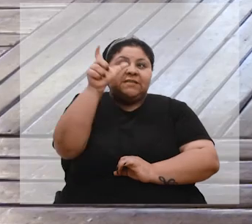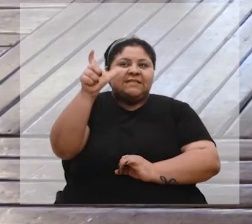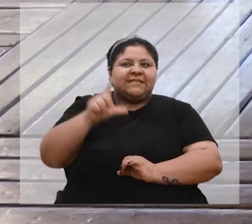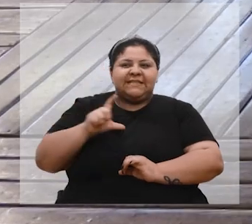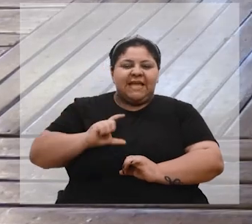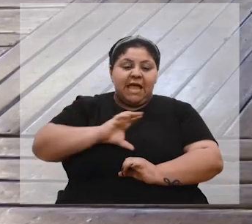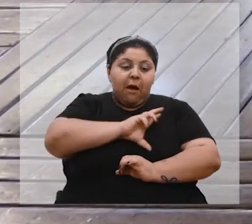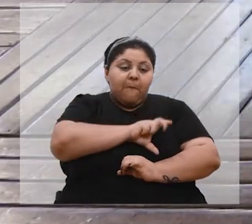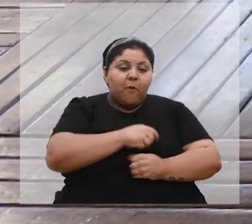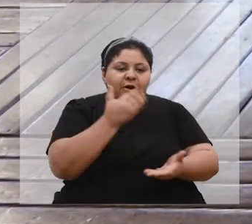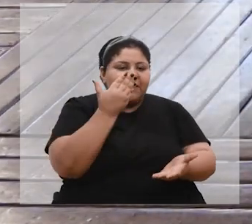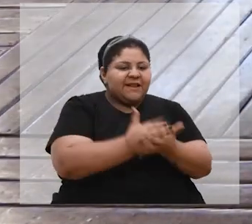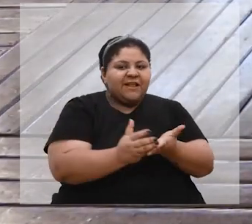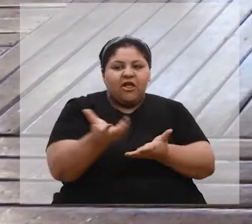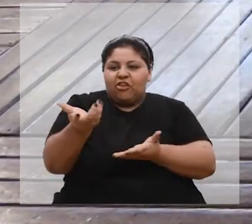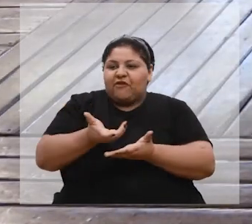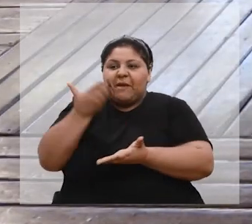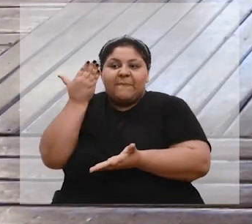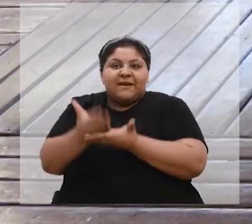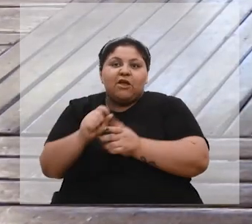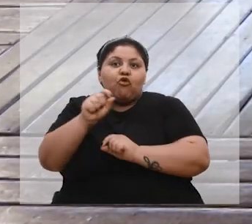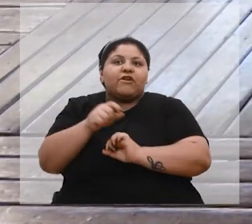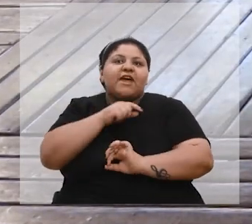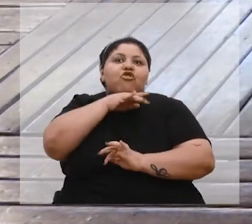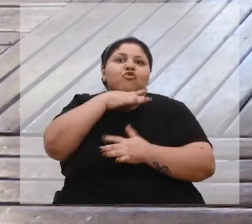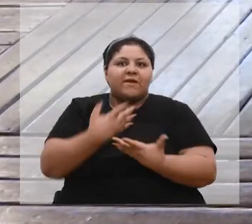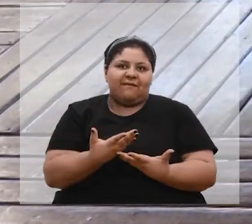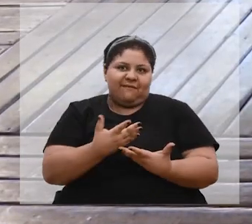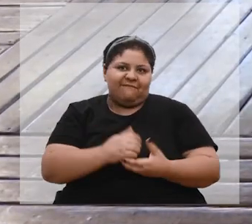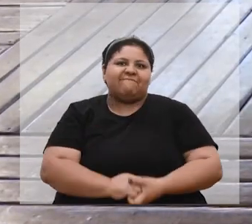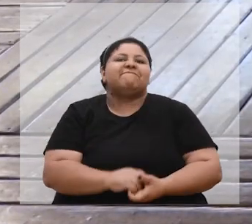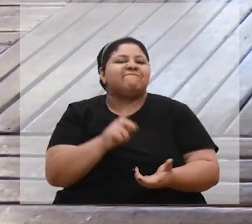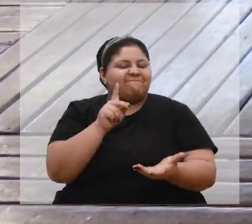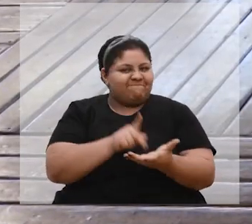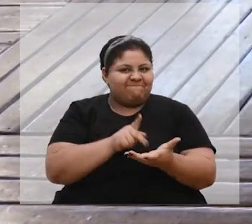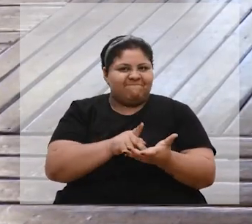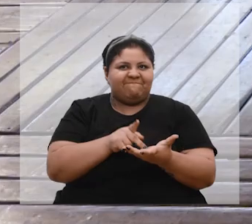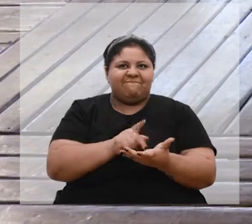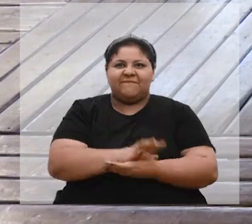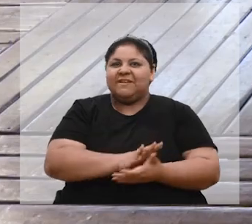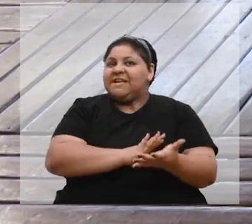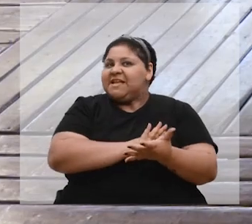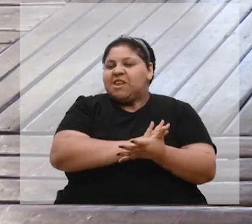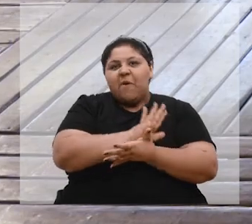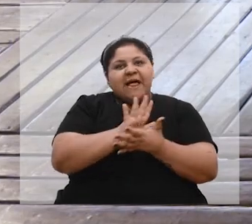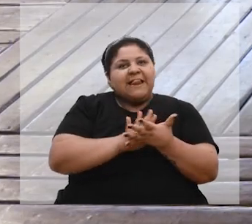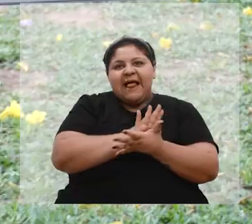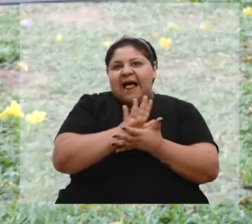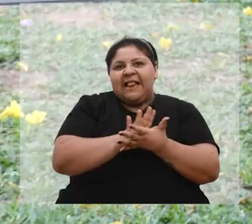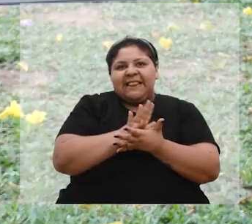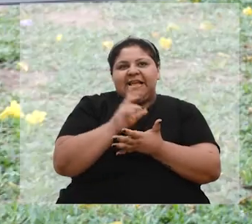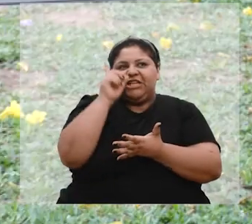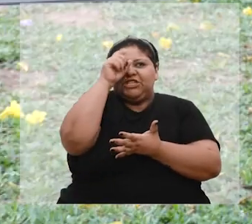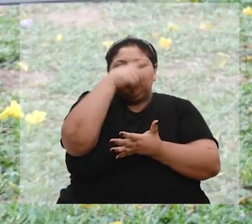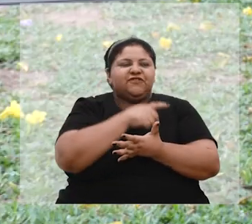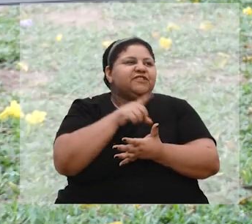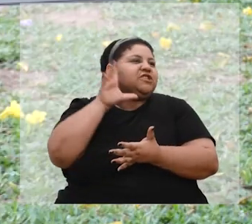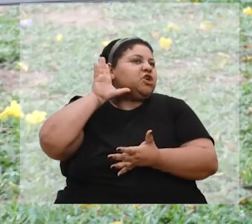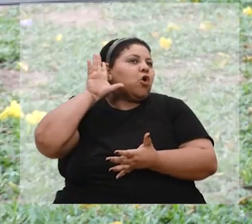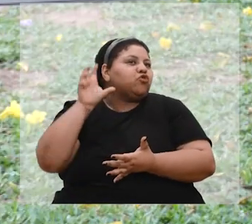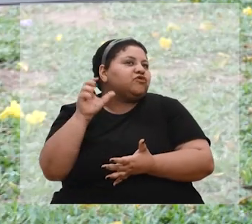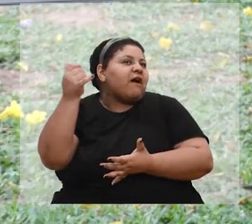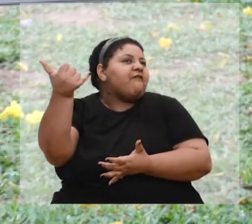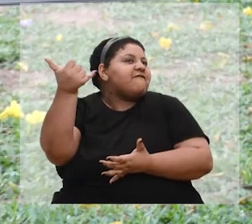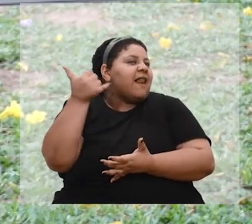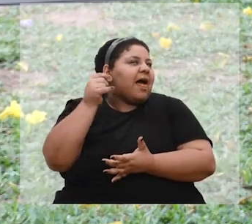muito difícil. A gente tem tanto horror a perder que a gente não quer perder nem aquilo que é ruim. É verdade. Né? Não é nada incomum